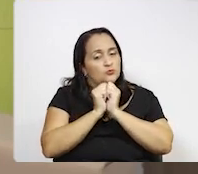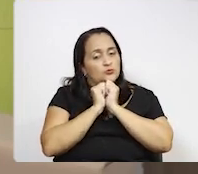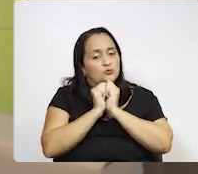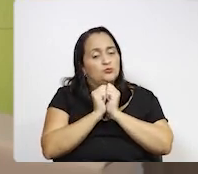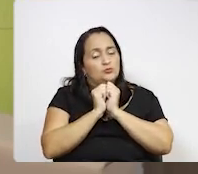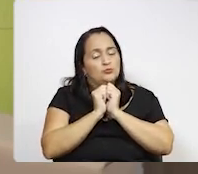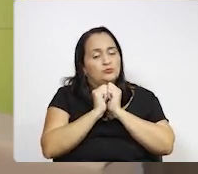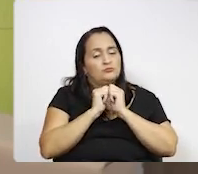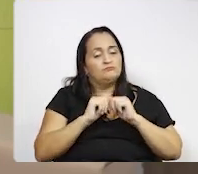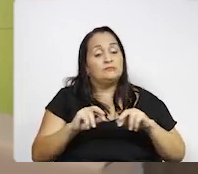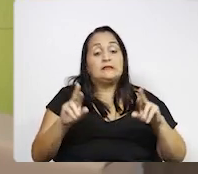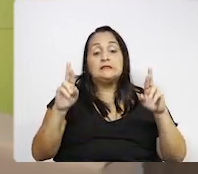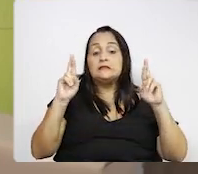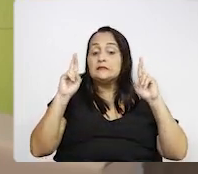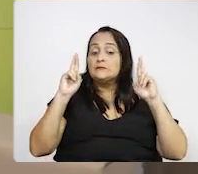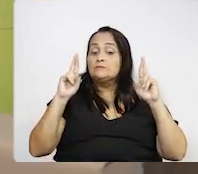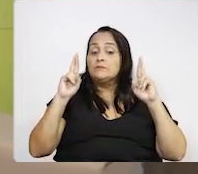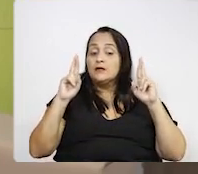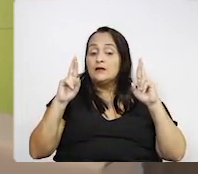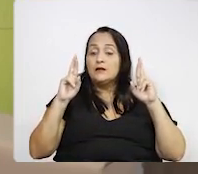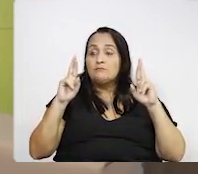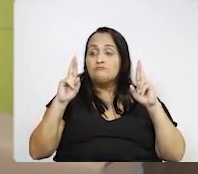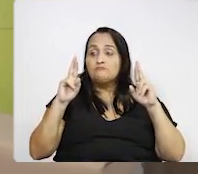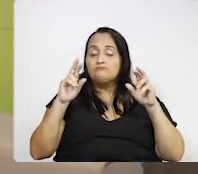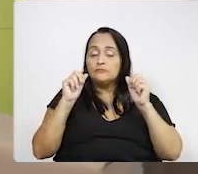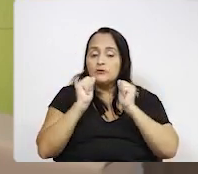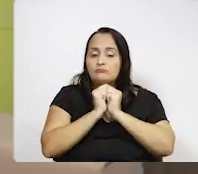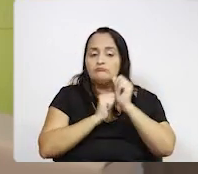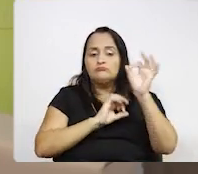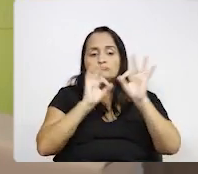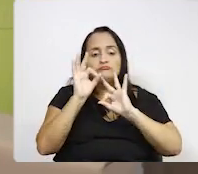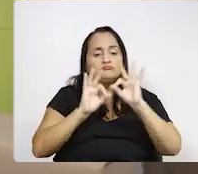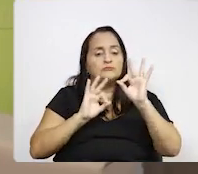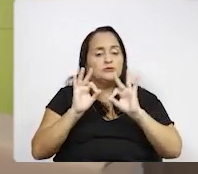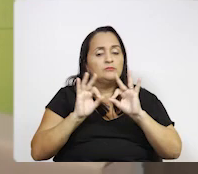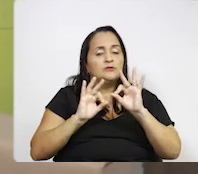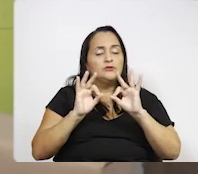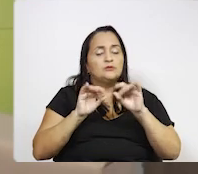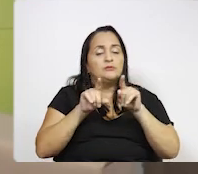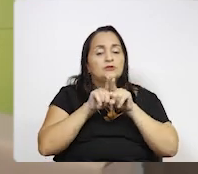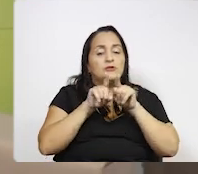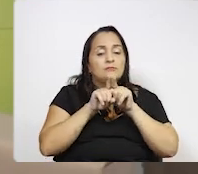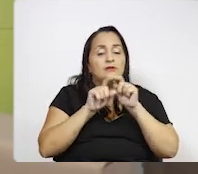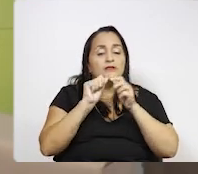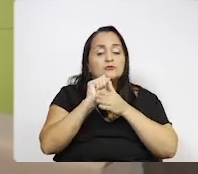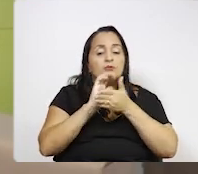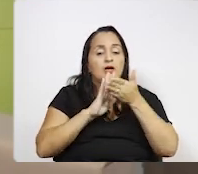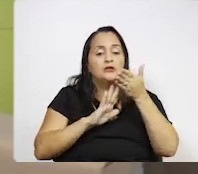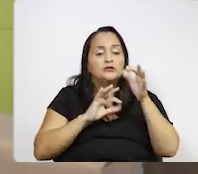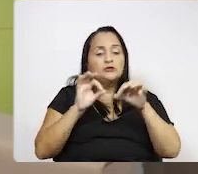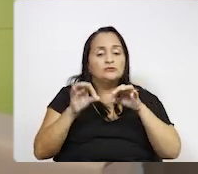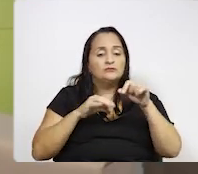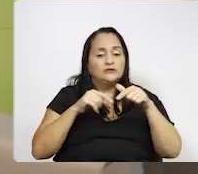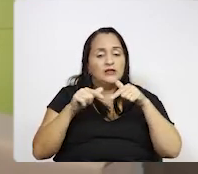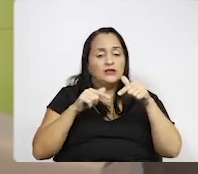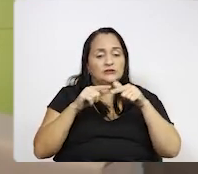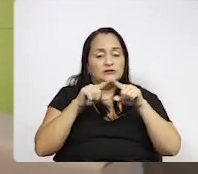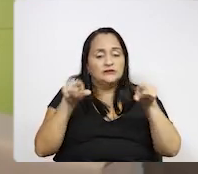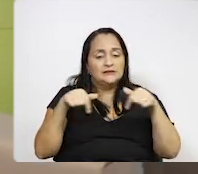com a gente, espero que esse conteúdo tenha agregado muito ao seu planejamento e também às suas atividades de